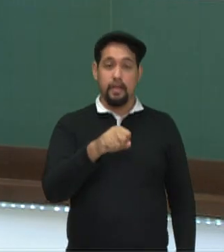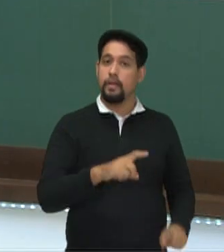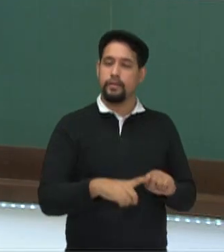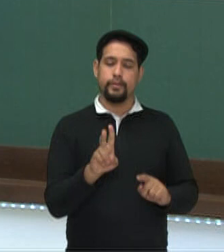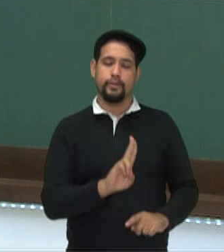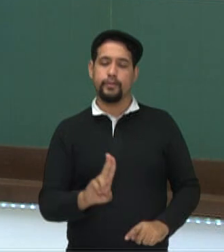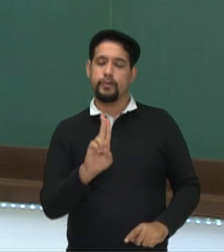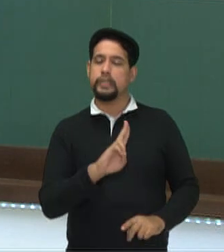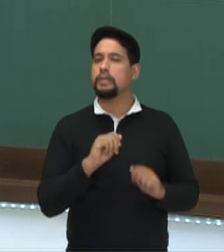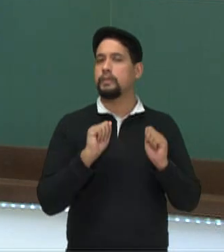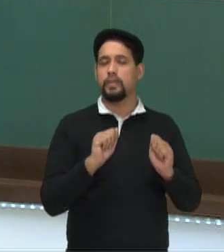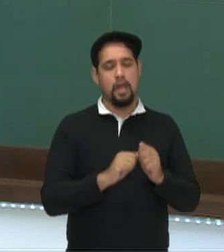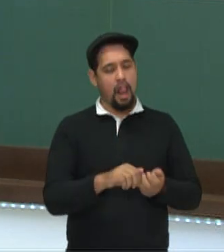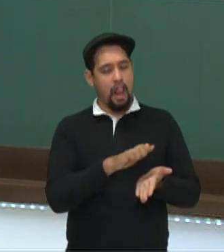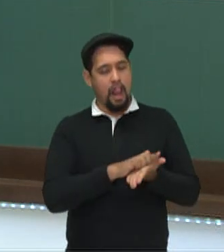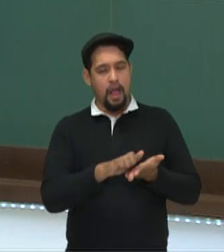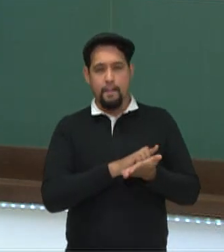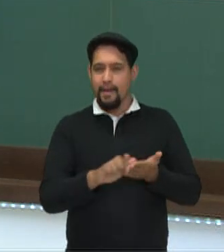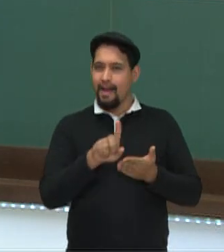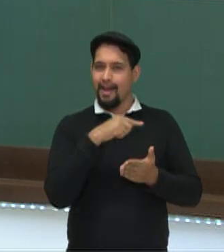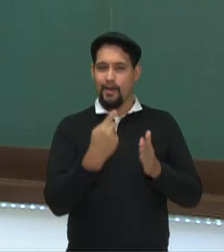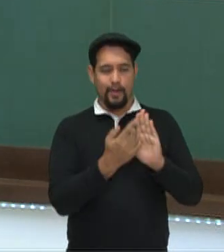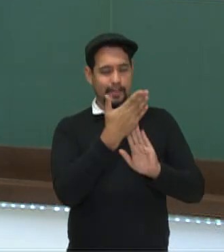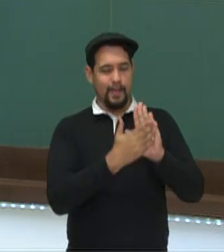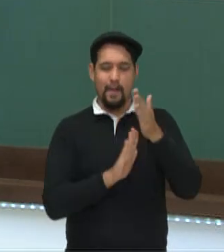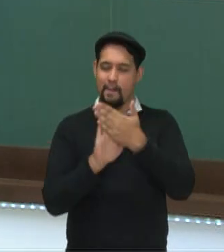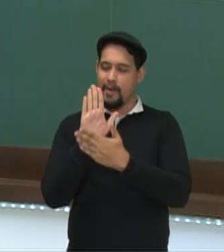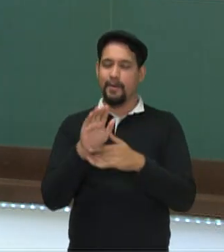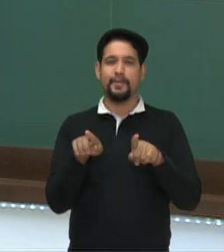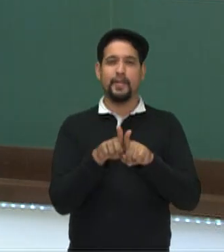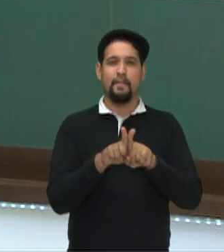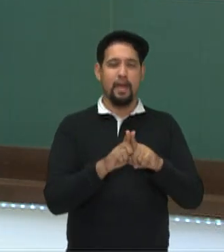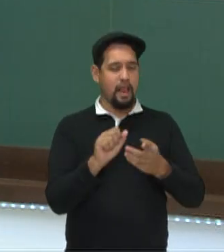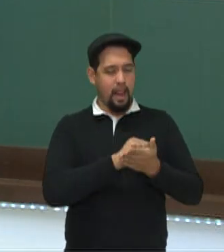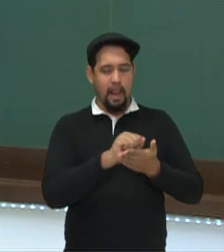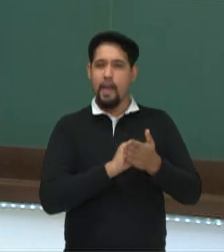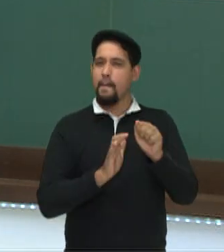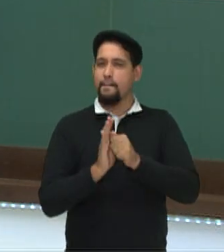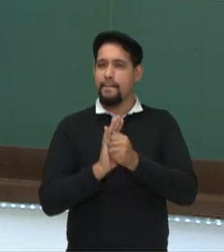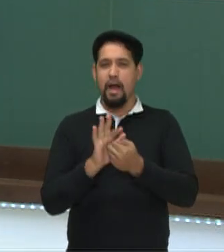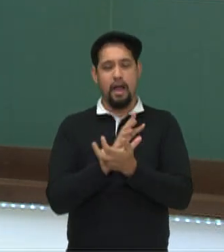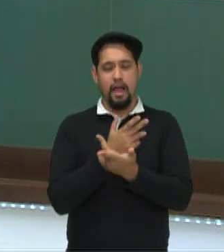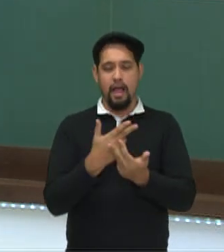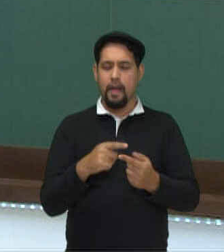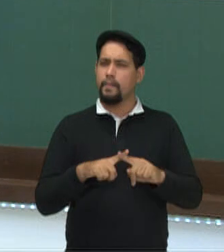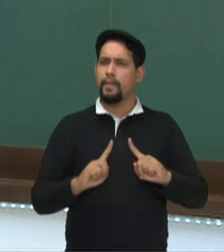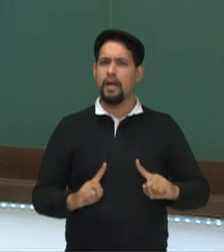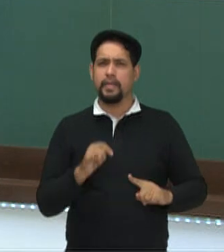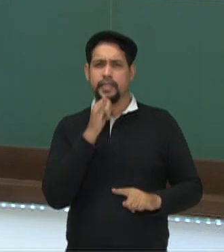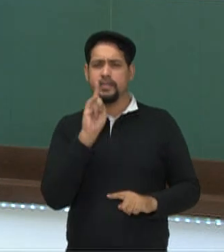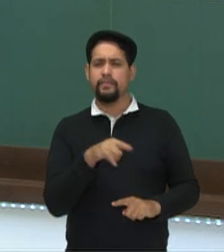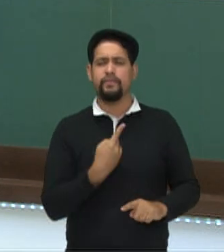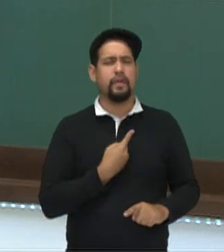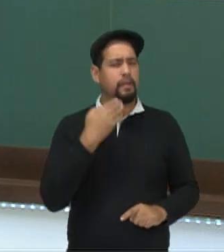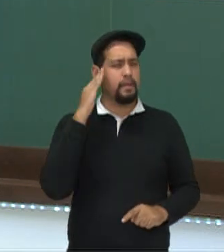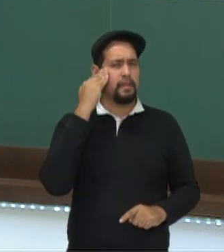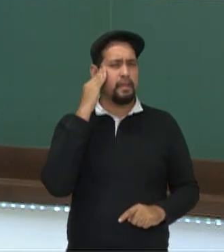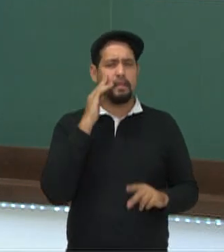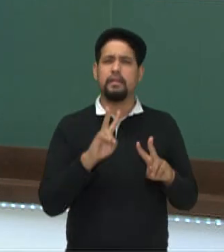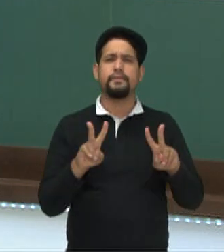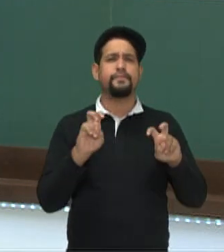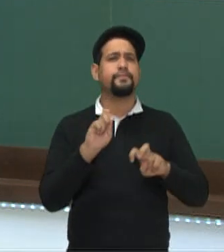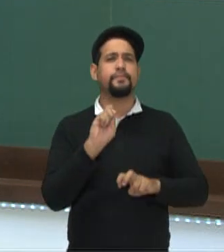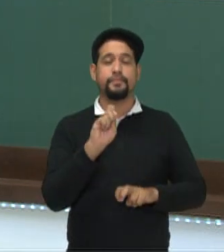para poder higienizar as nossas mãos, esterilizar objetos. Agora, vamos entender um pouco